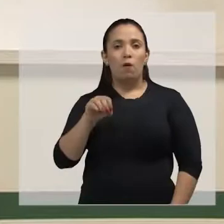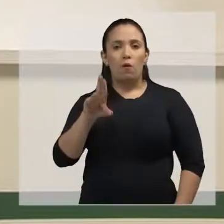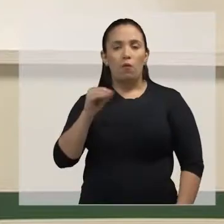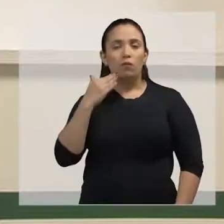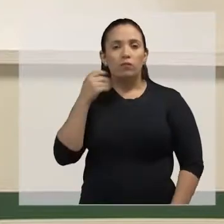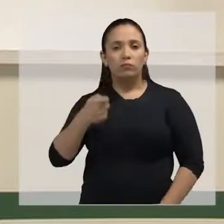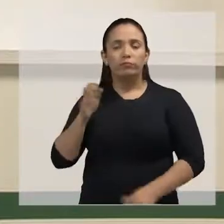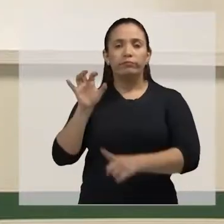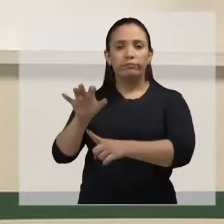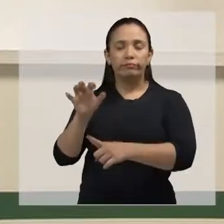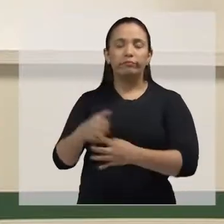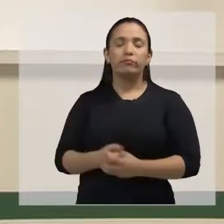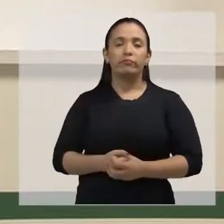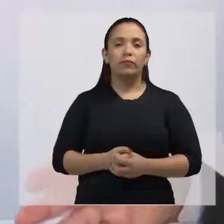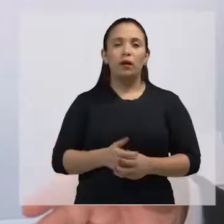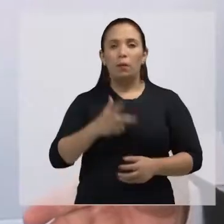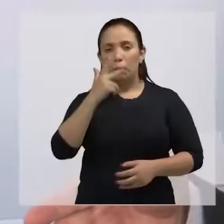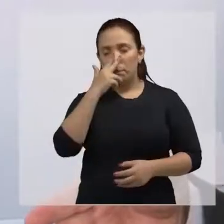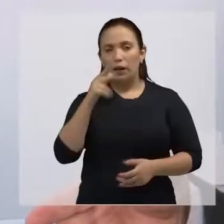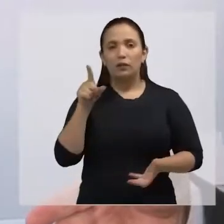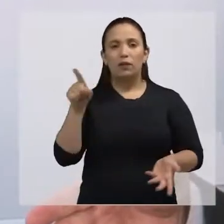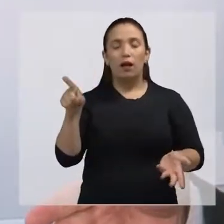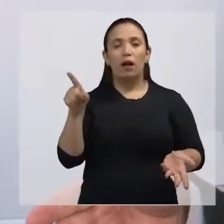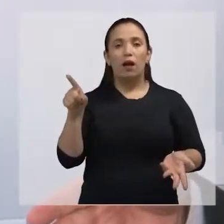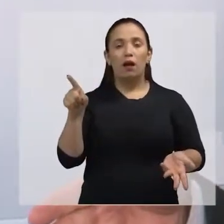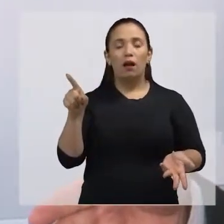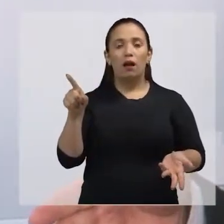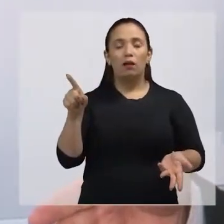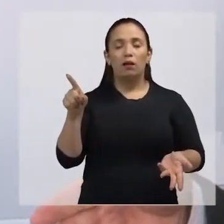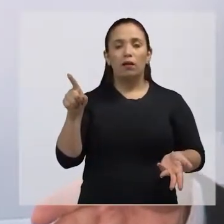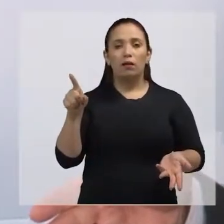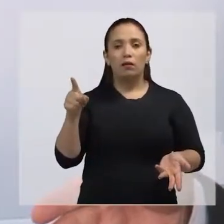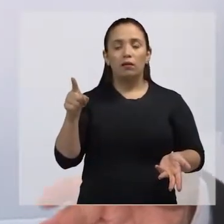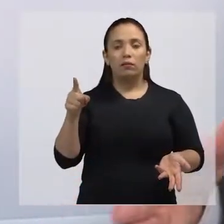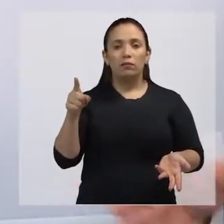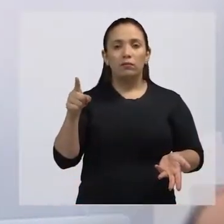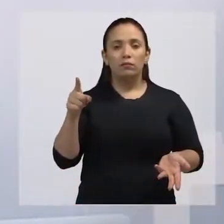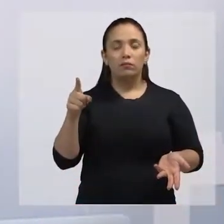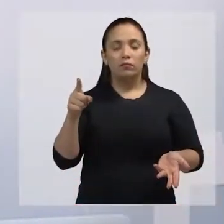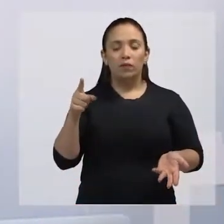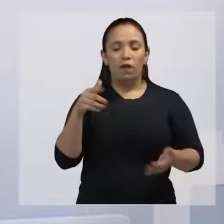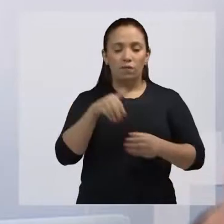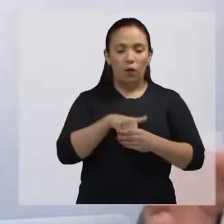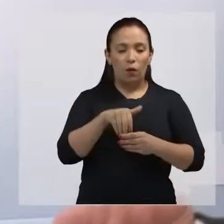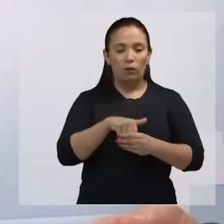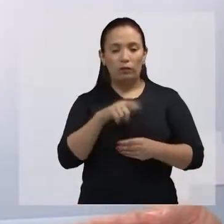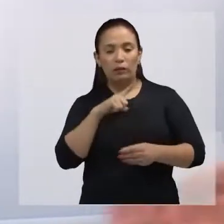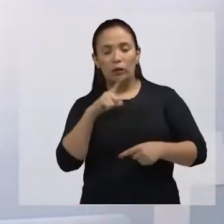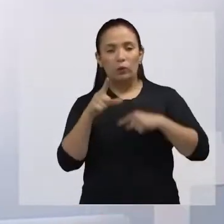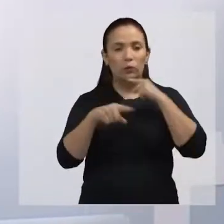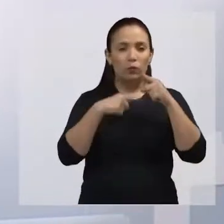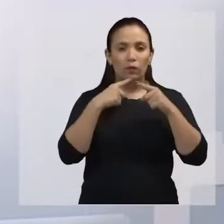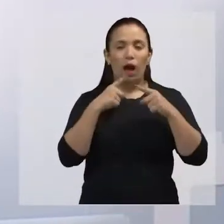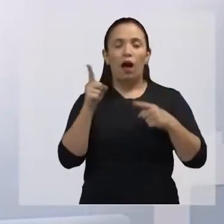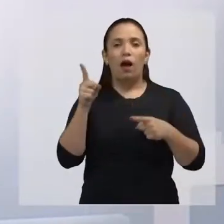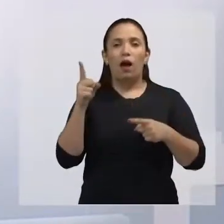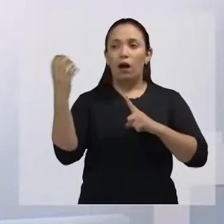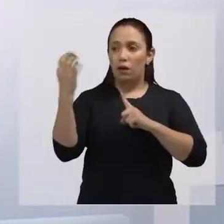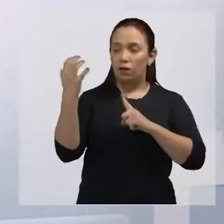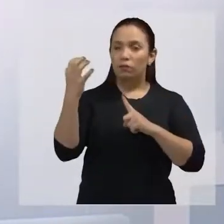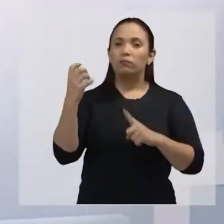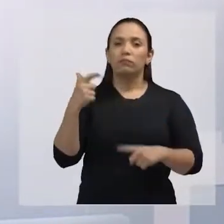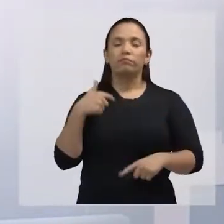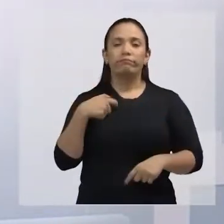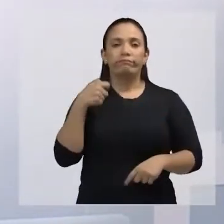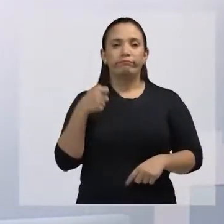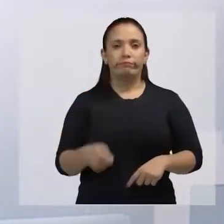Não. Vamos botar assim, fortaleceu a concepção dela. Tá entendendo? Uhum. Porque, na minha avaliação, se o Lula sai daquele